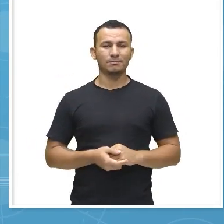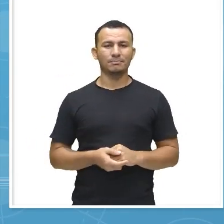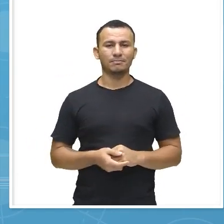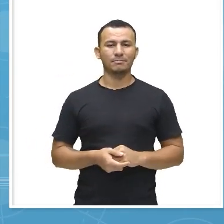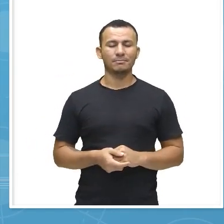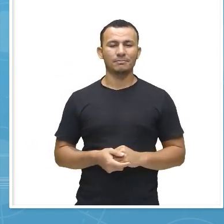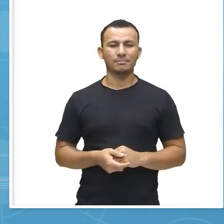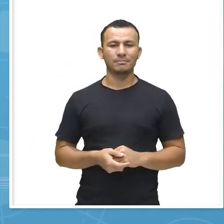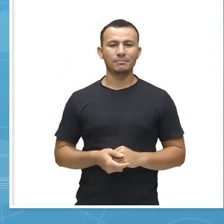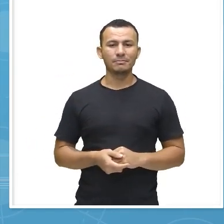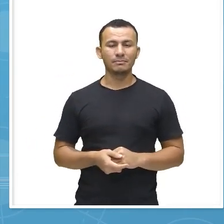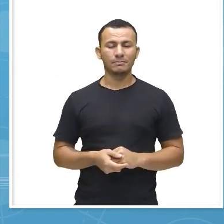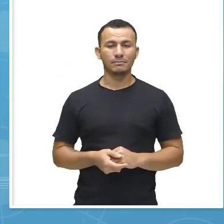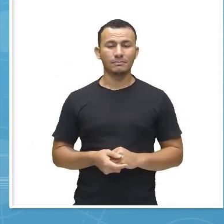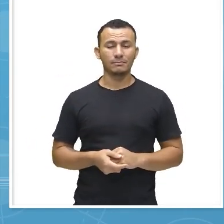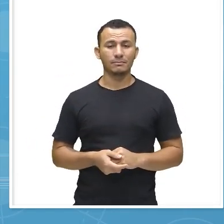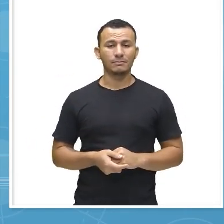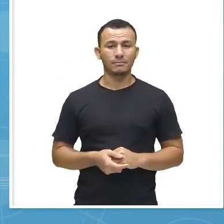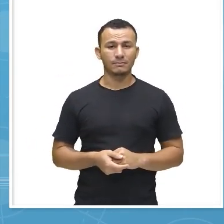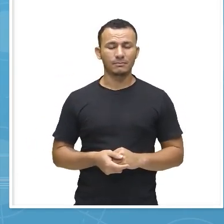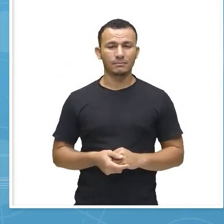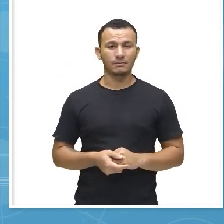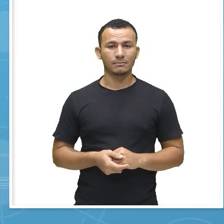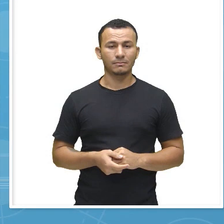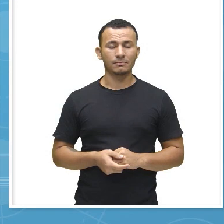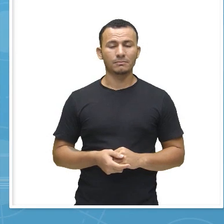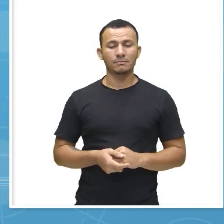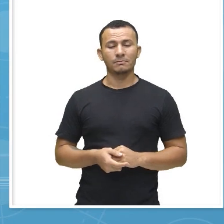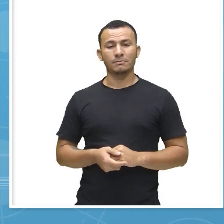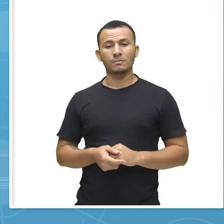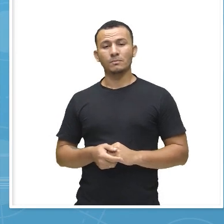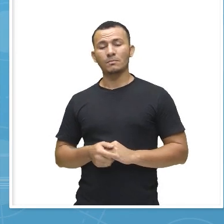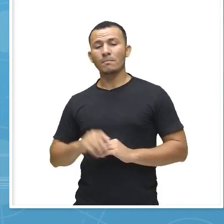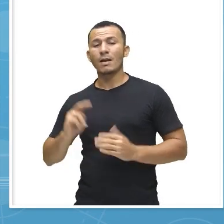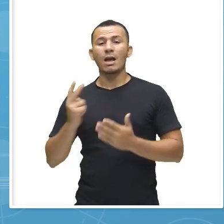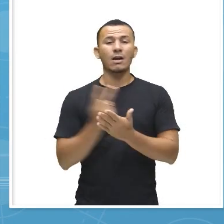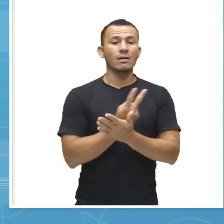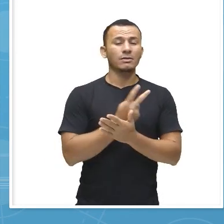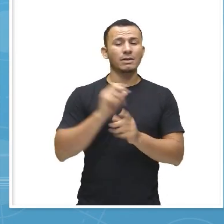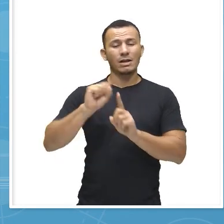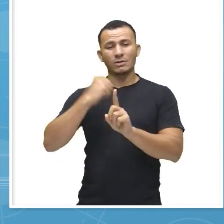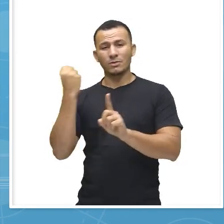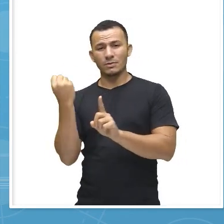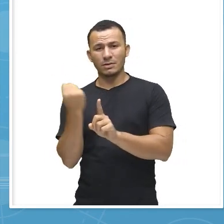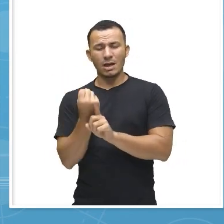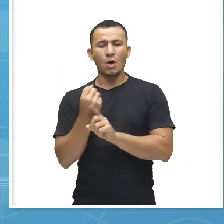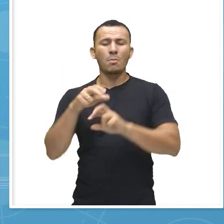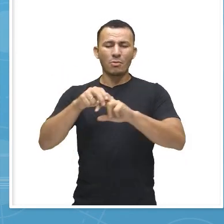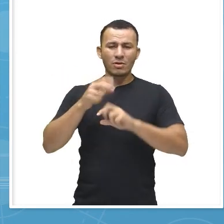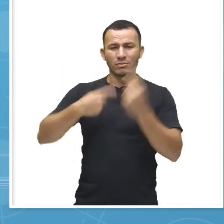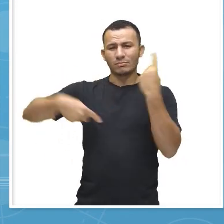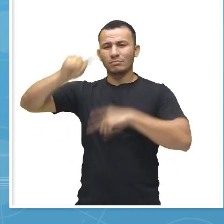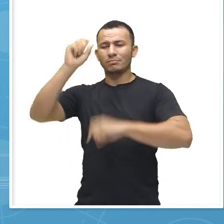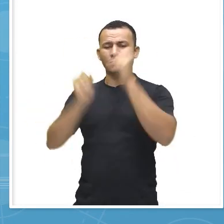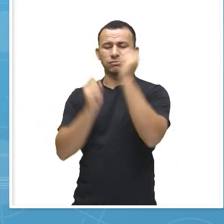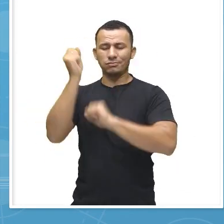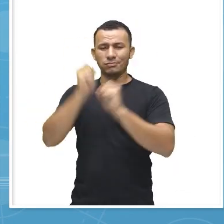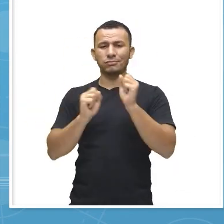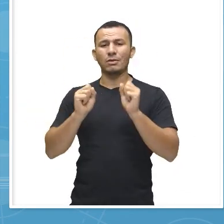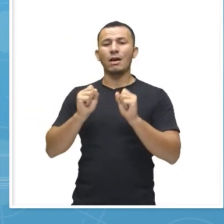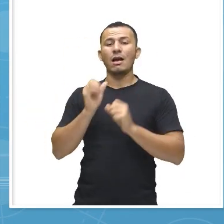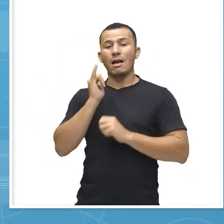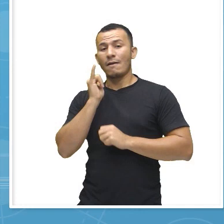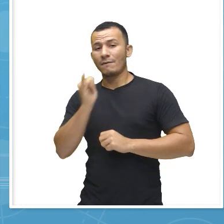Vamos lá, então? Dentre as consequências sociais forjadas pela Revolução Industrial, pode-se